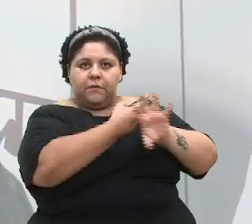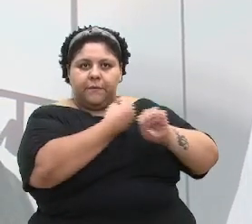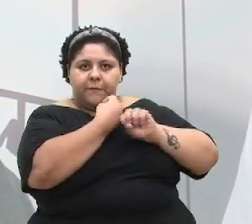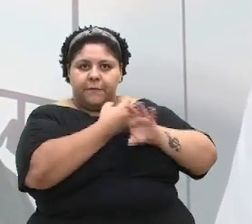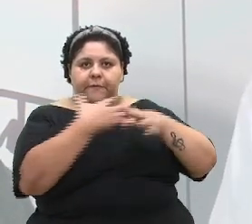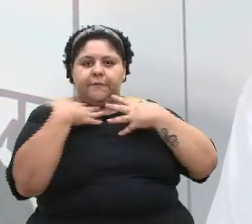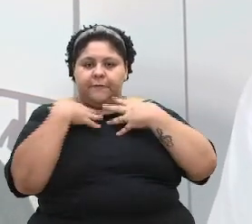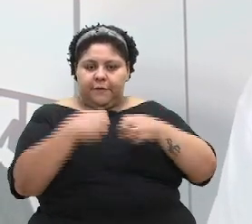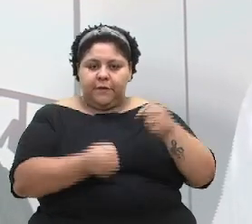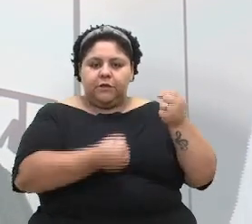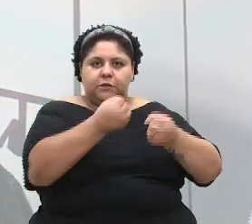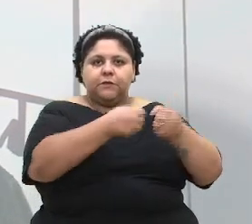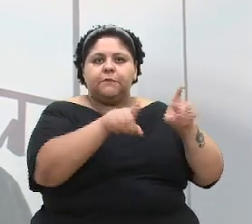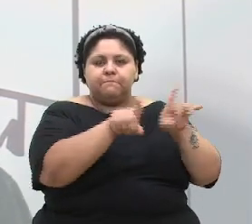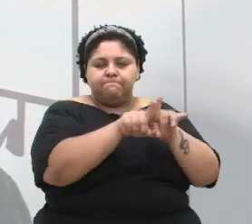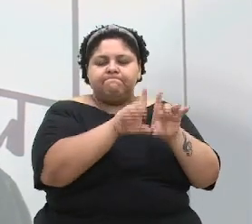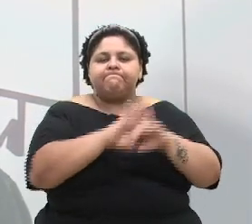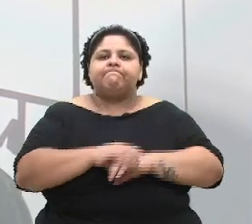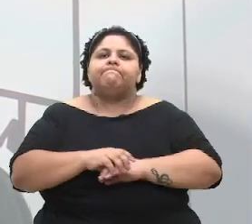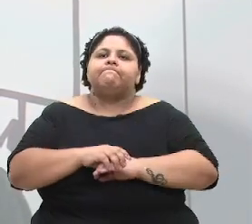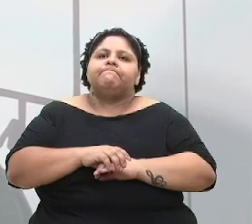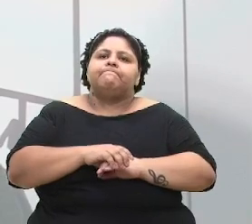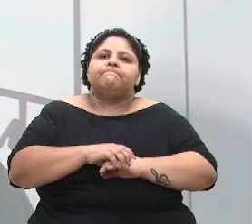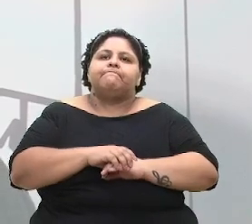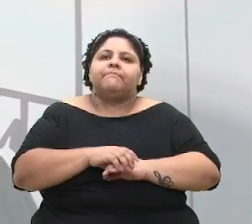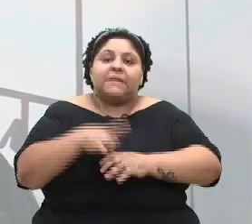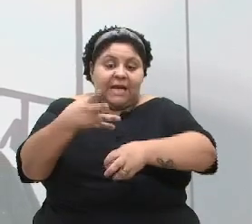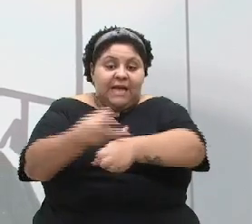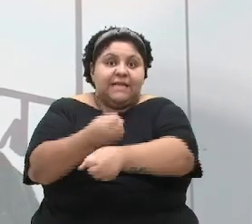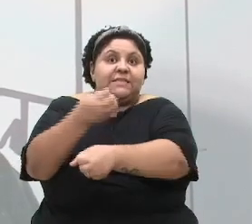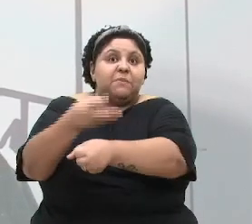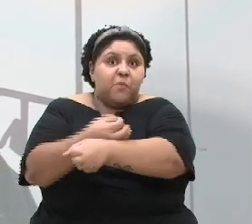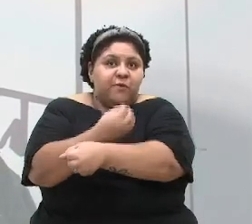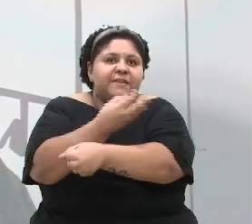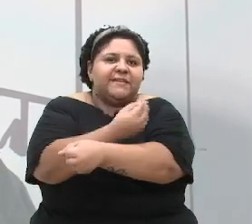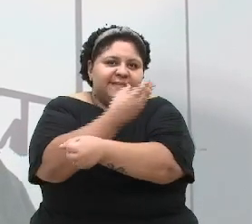Trânsito. E sobre as mudas,